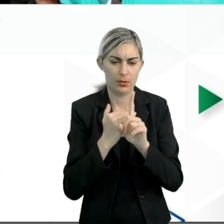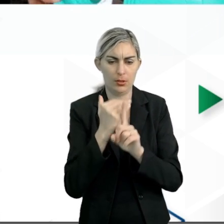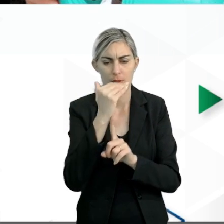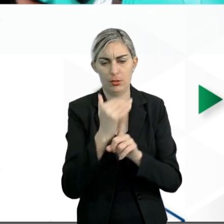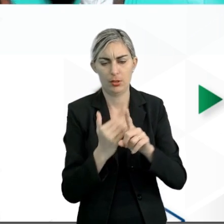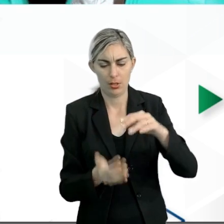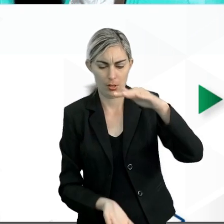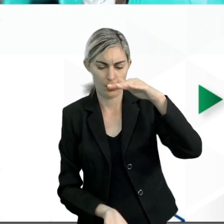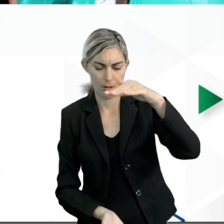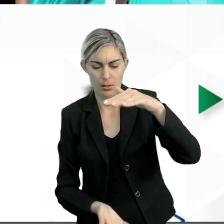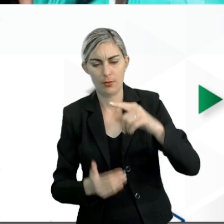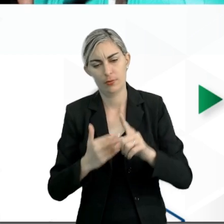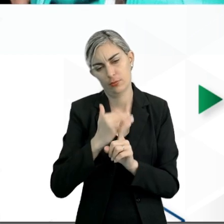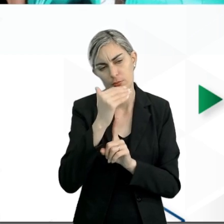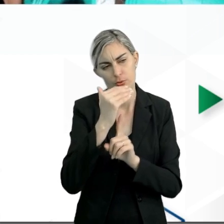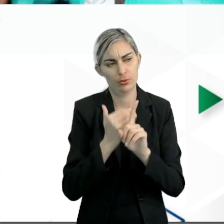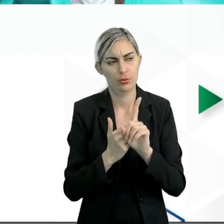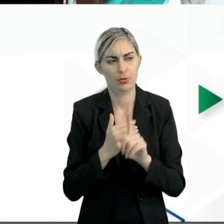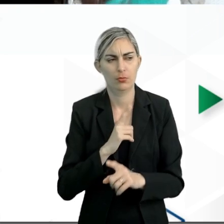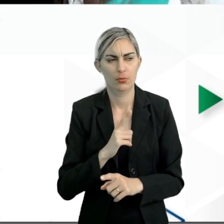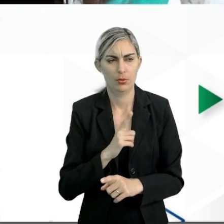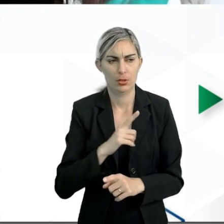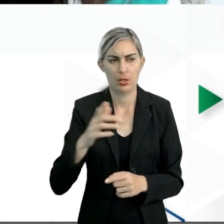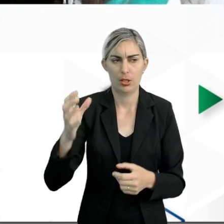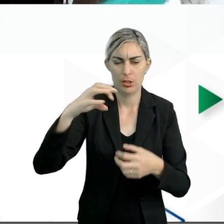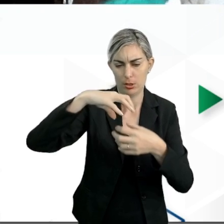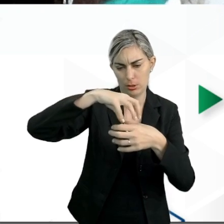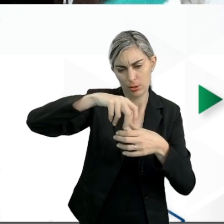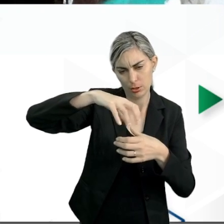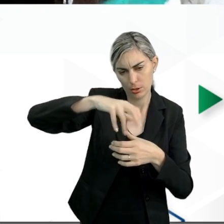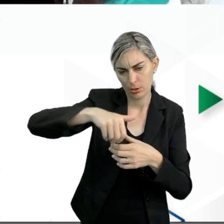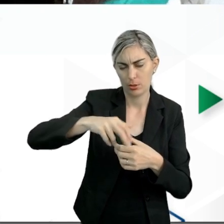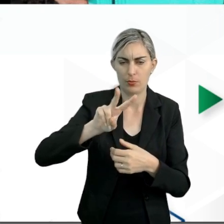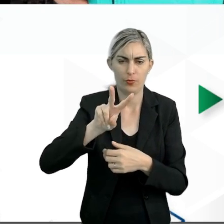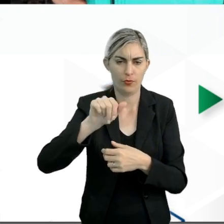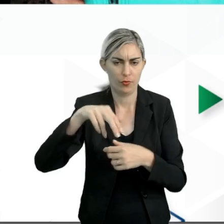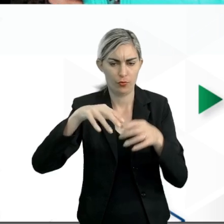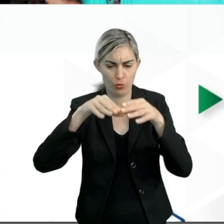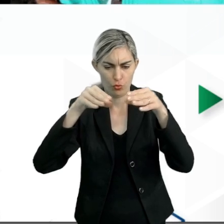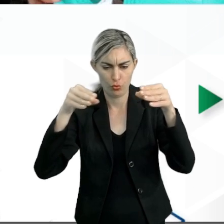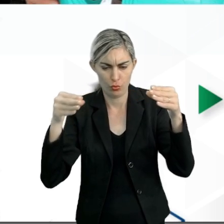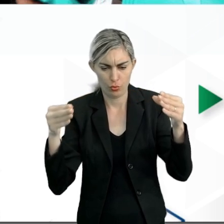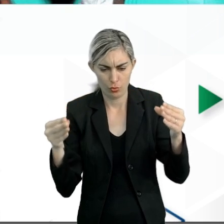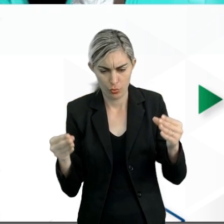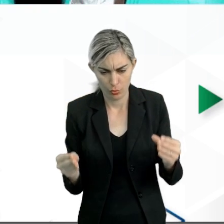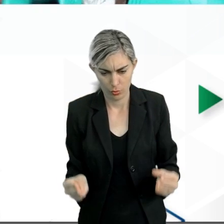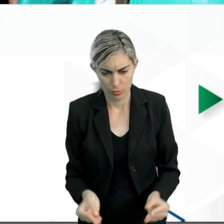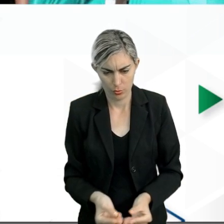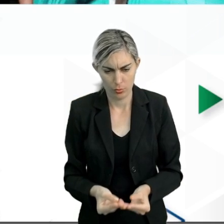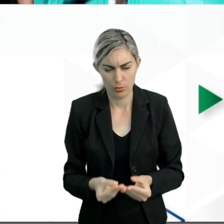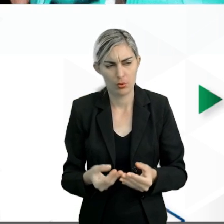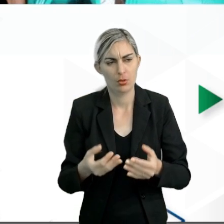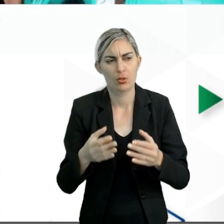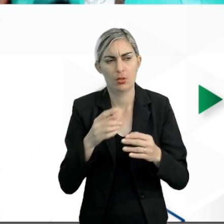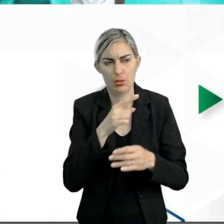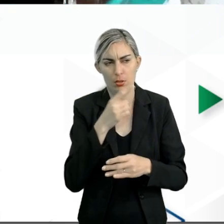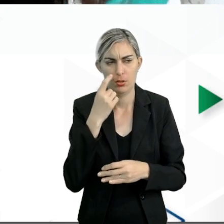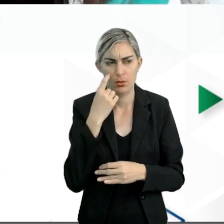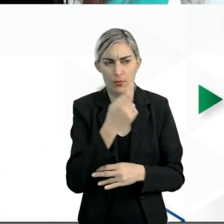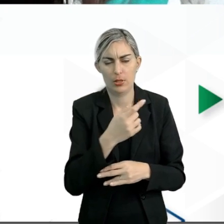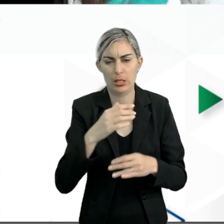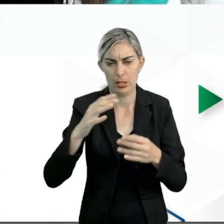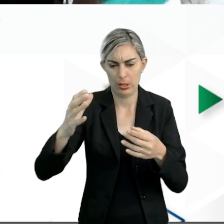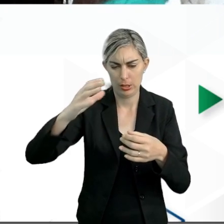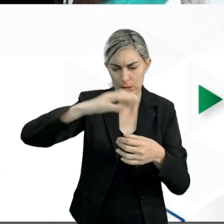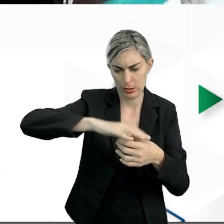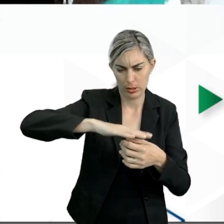garrafa térmica ela vai ser constituída é claro pela tampa pelo vácuo e pelas paredes espelhadas quando se fala